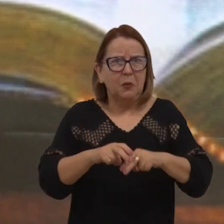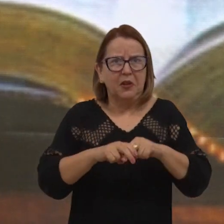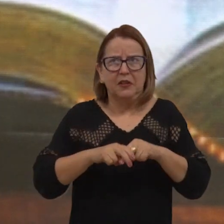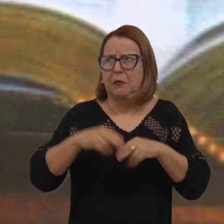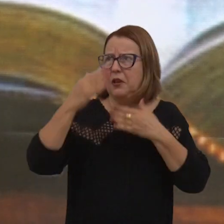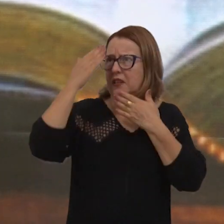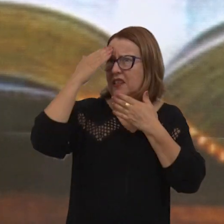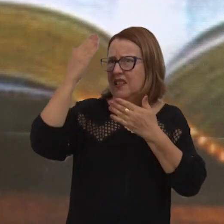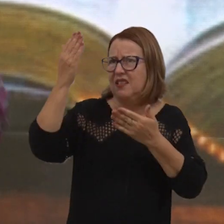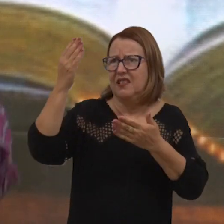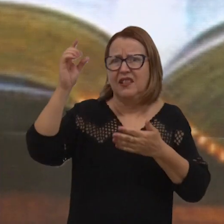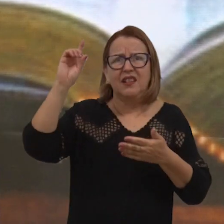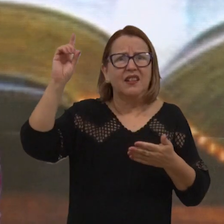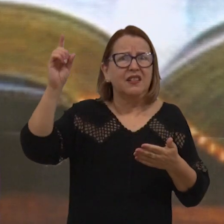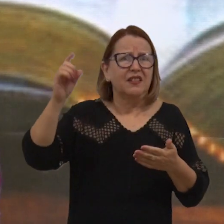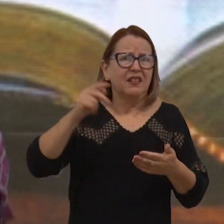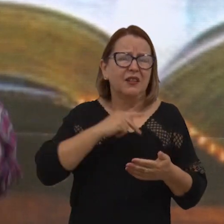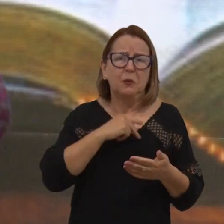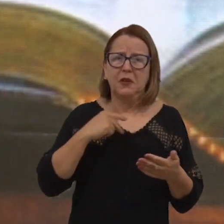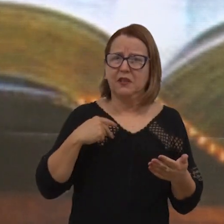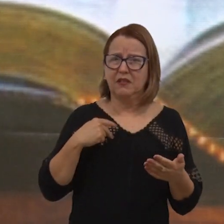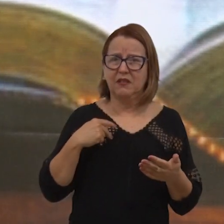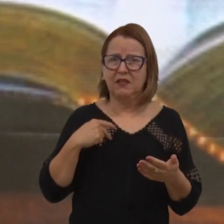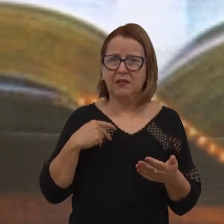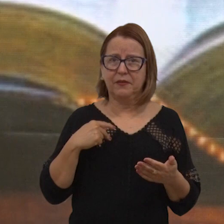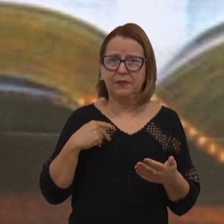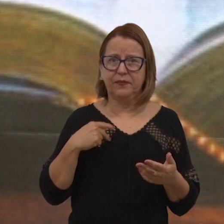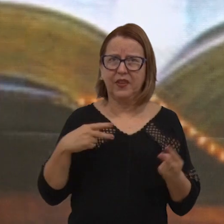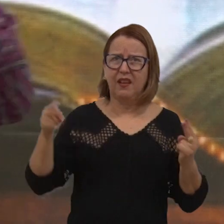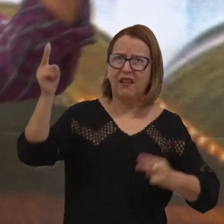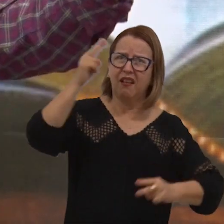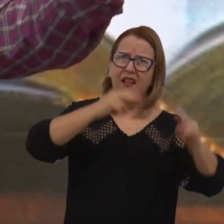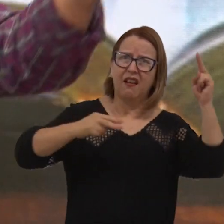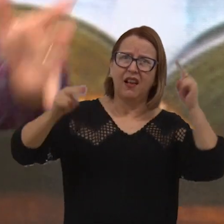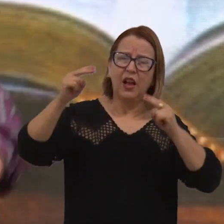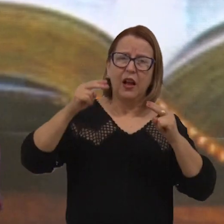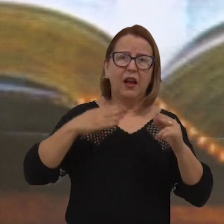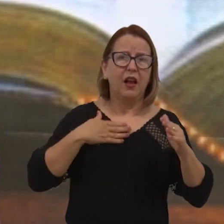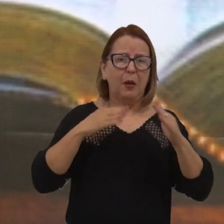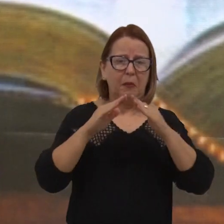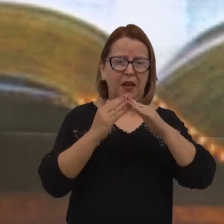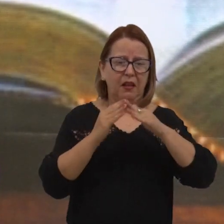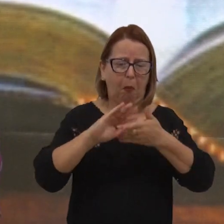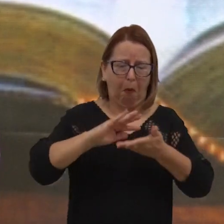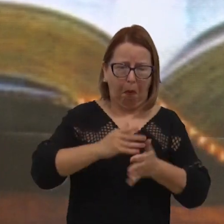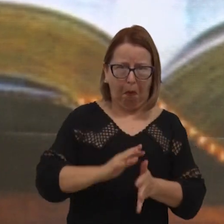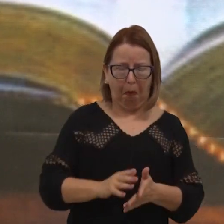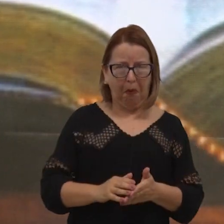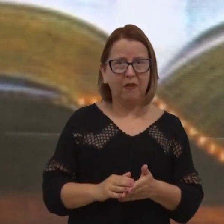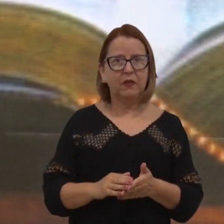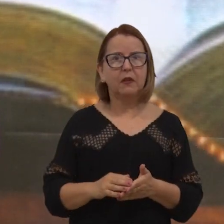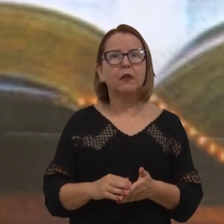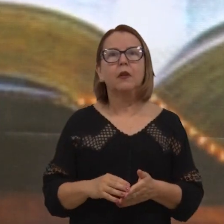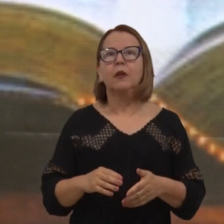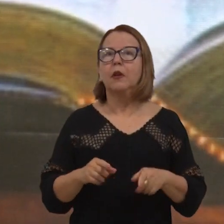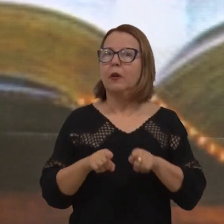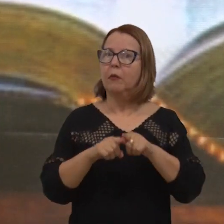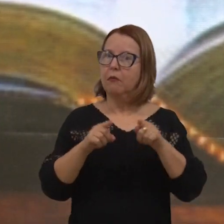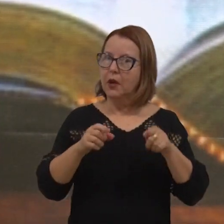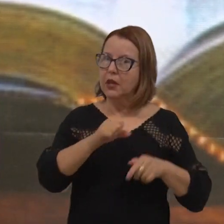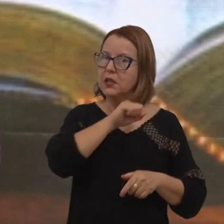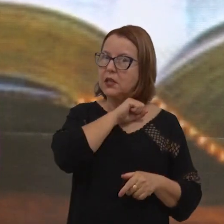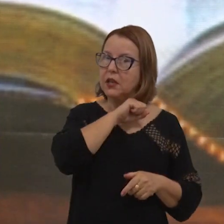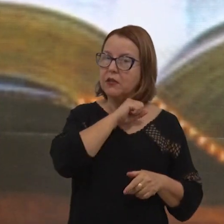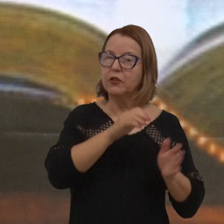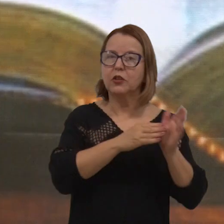para agradecer a Deus, pastor. O vendaval arrebentou toda a minha casa. É um sacrifício de